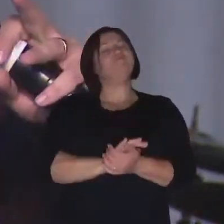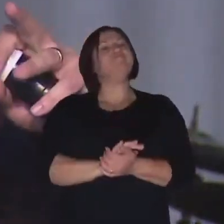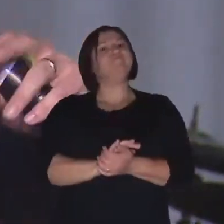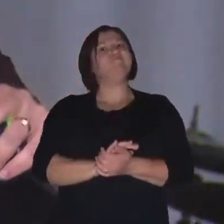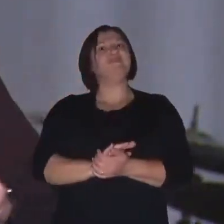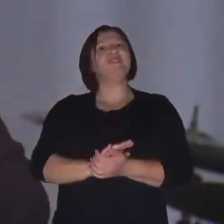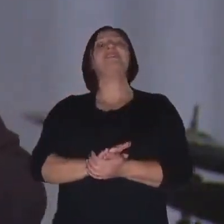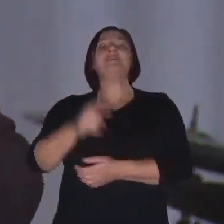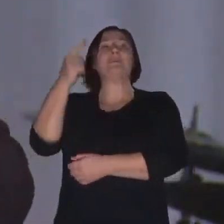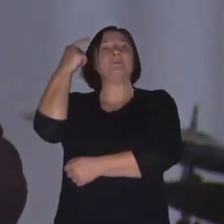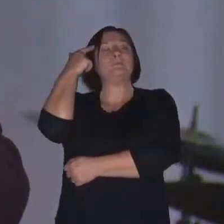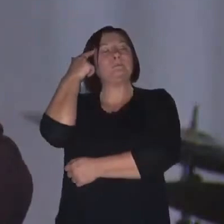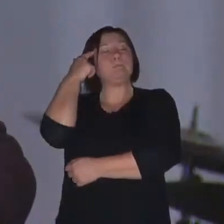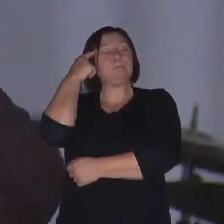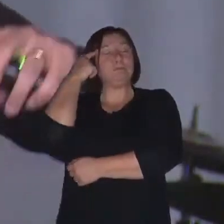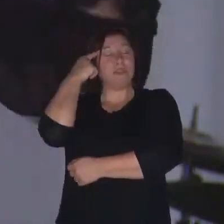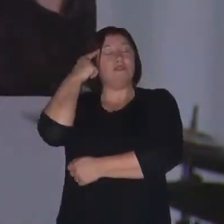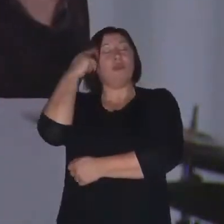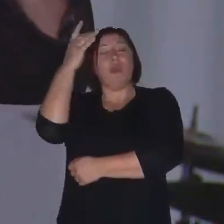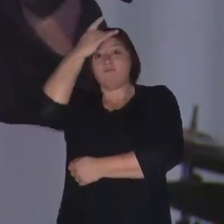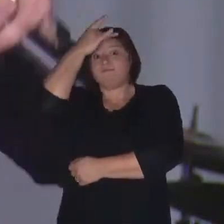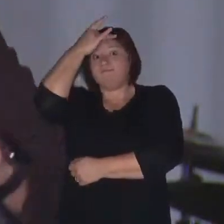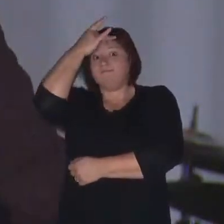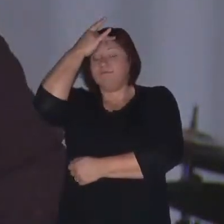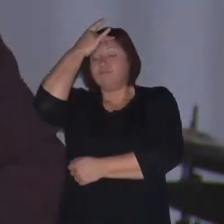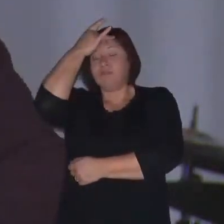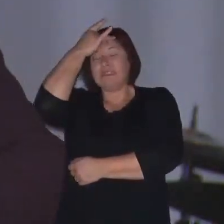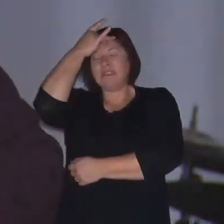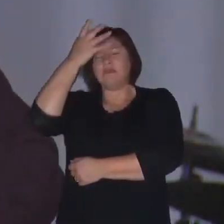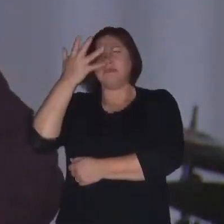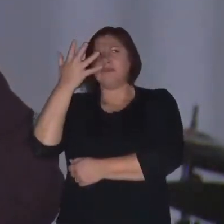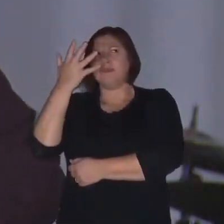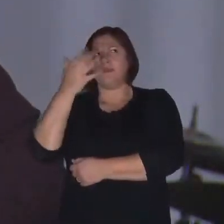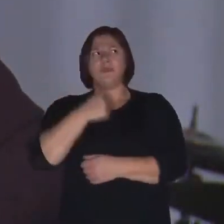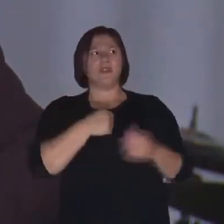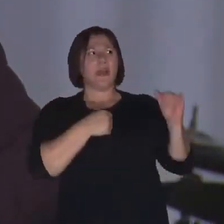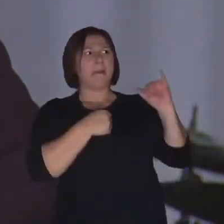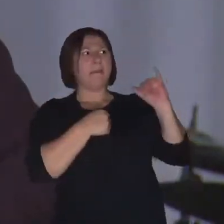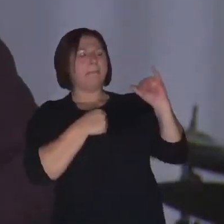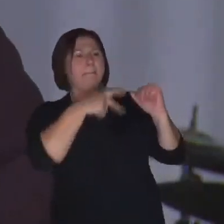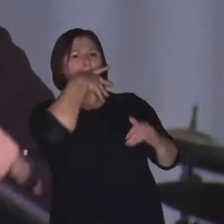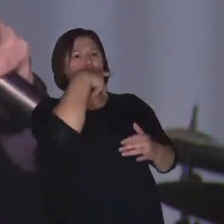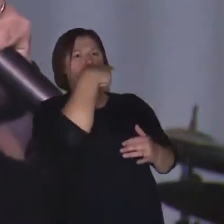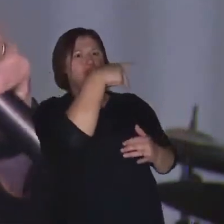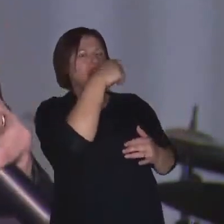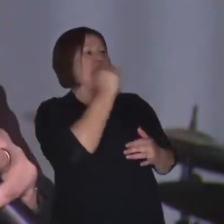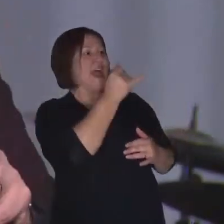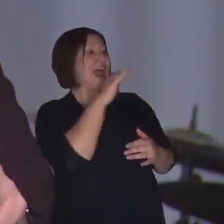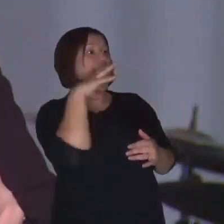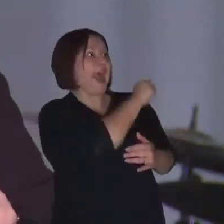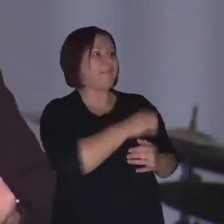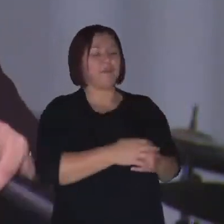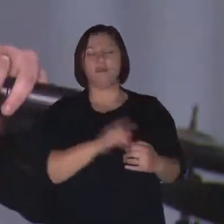dizendo que aquele cativeiro iria durar pouco tempo, Jeremias estava dizendo, não, vai durar 70 anos. Enquanto que alguns